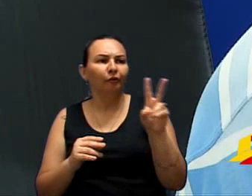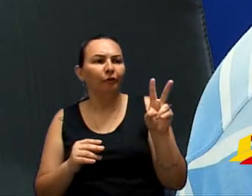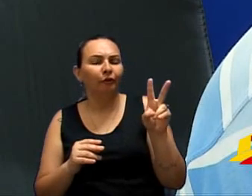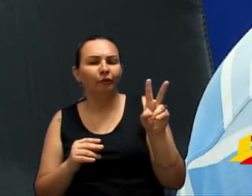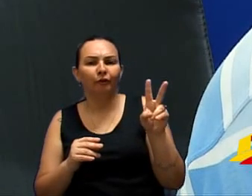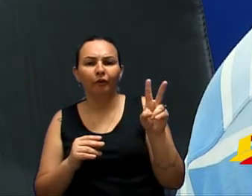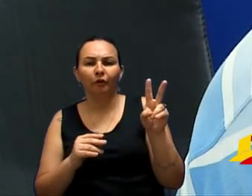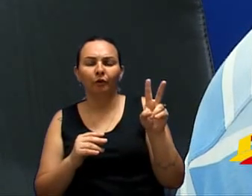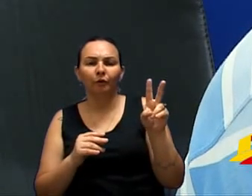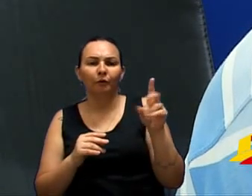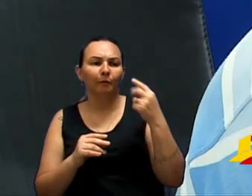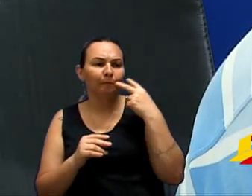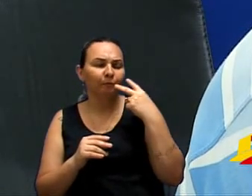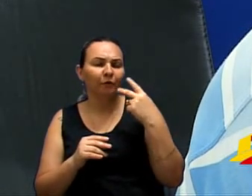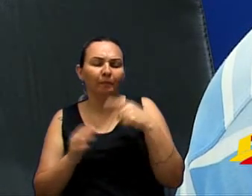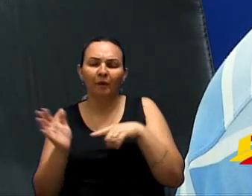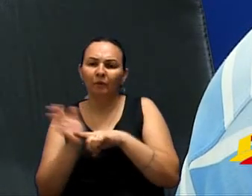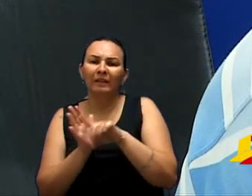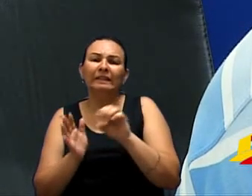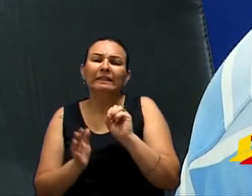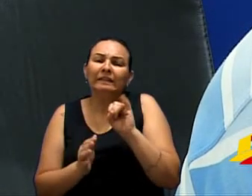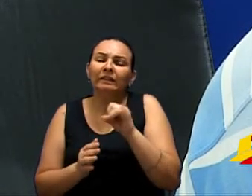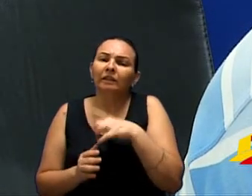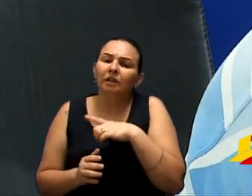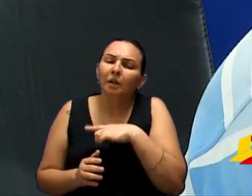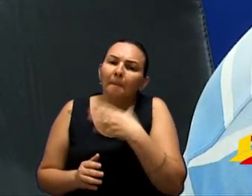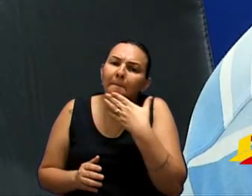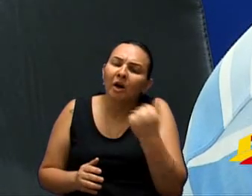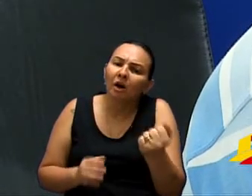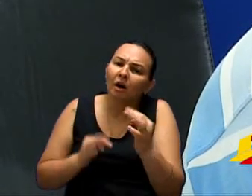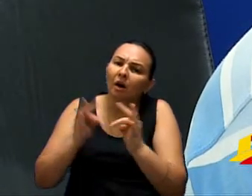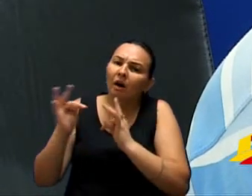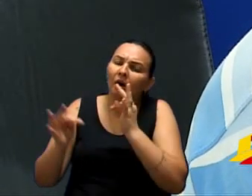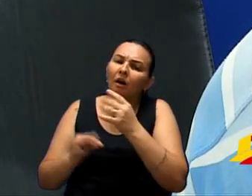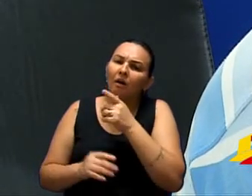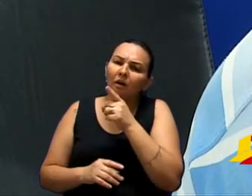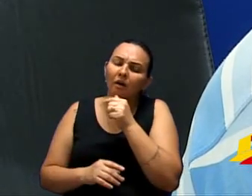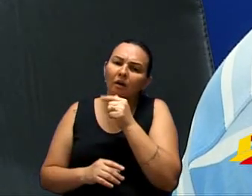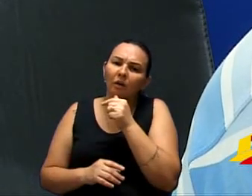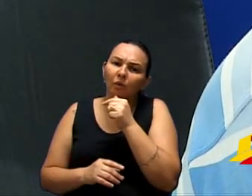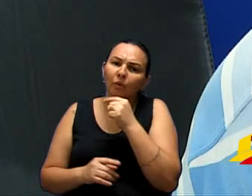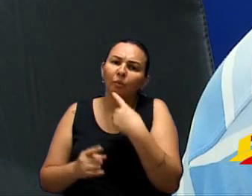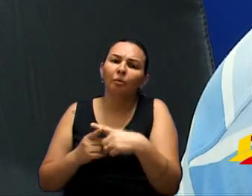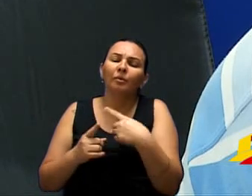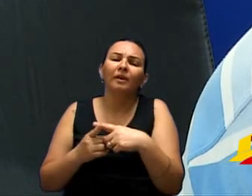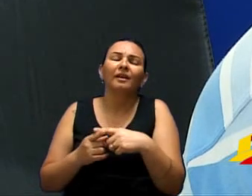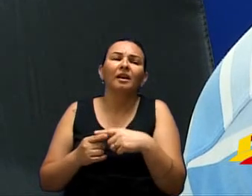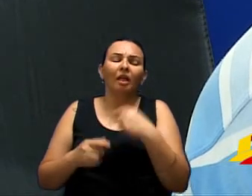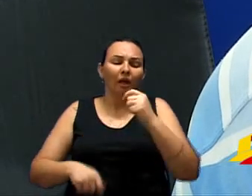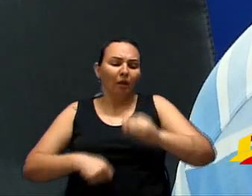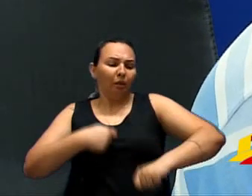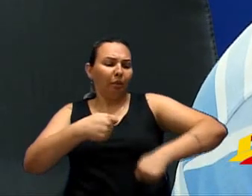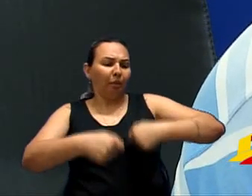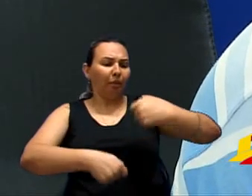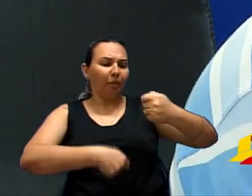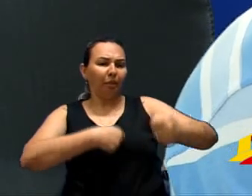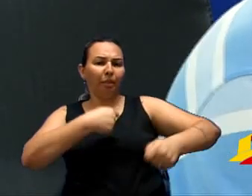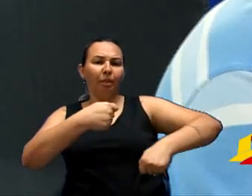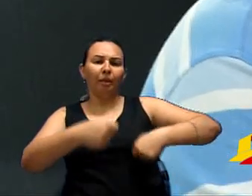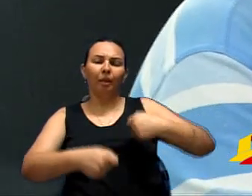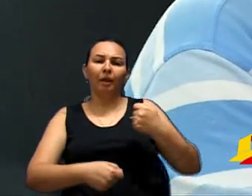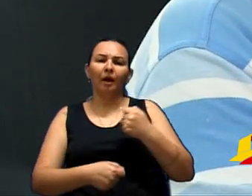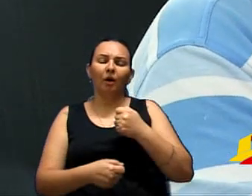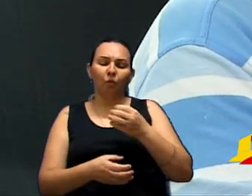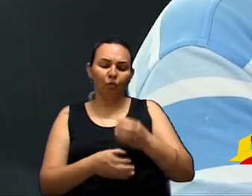prefeitura do dia se nós temos a melhor água tratada por que gastar tanto dinheiro com água mineral nas reuniões e no dia a dia que